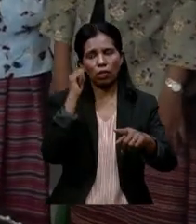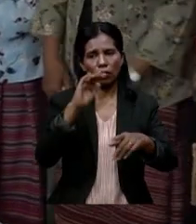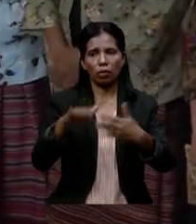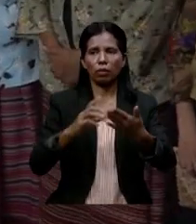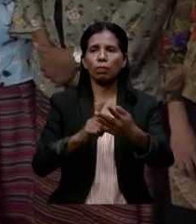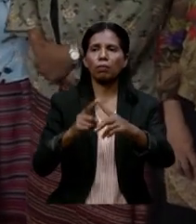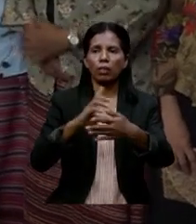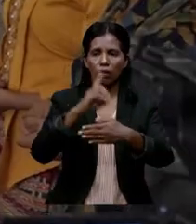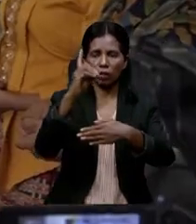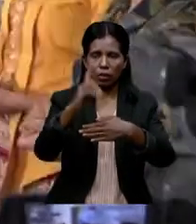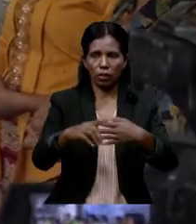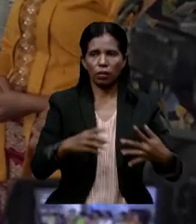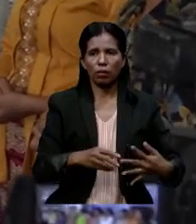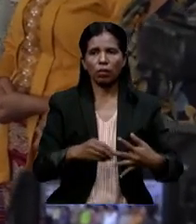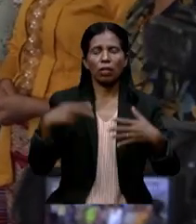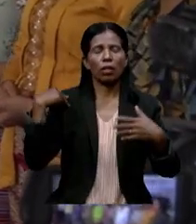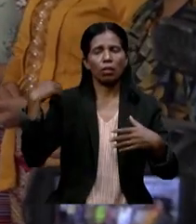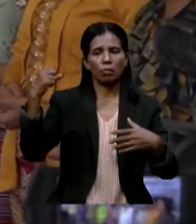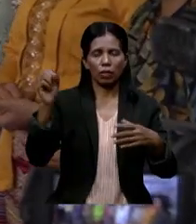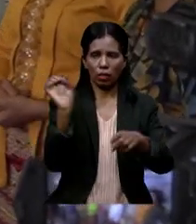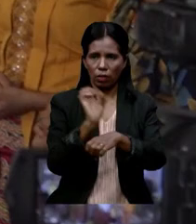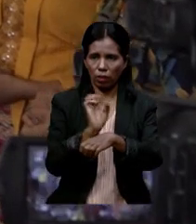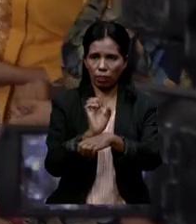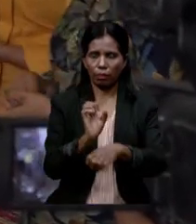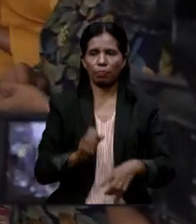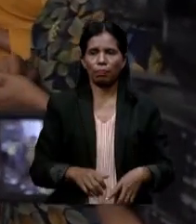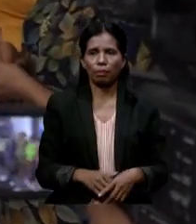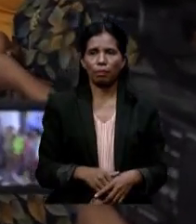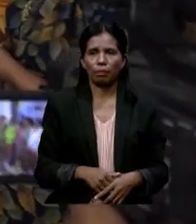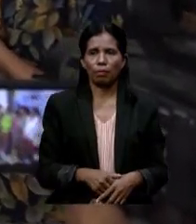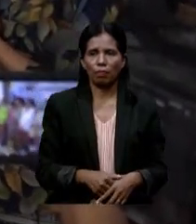desenvolvimento especialmente a bit econômica. Rohima Dias, Aime dos Santos, GMN.